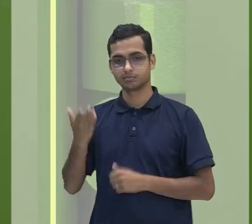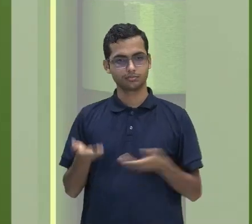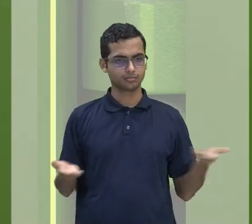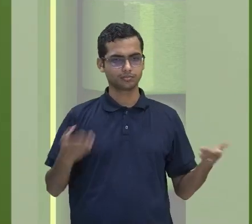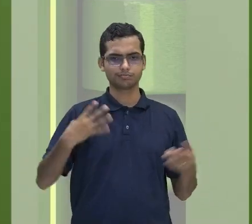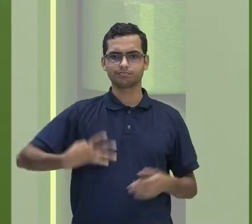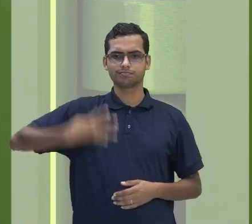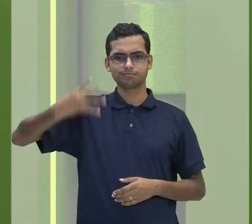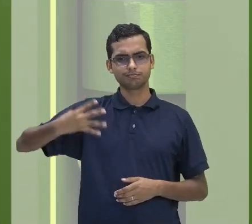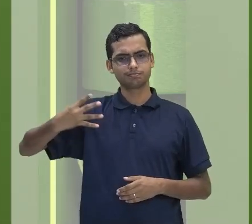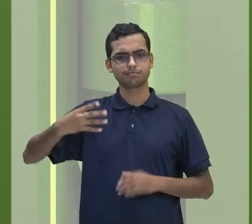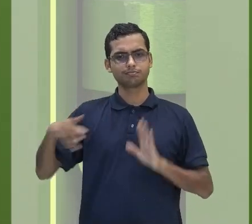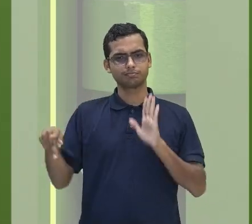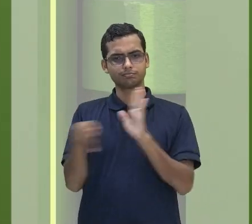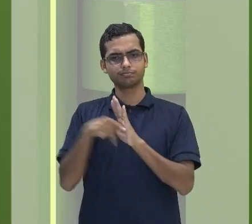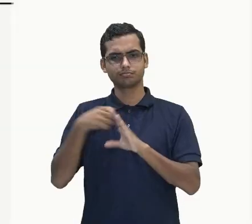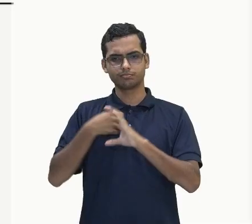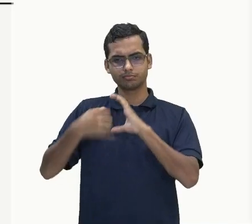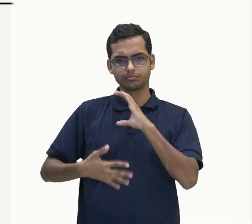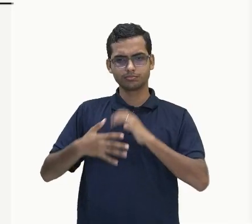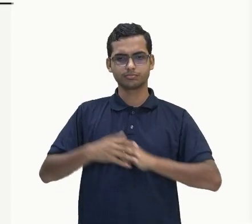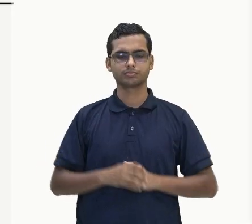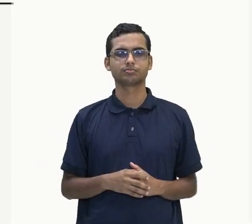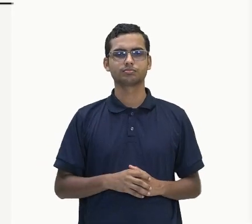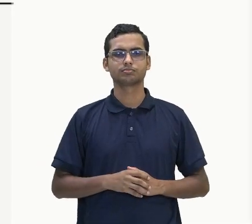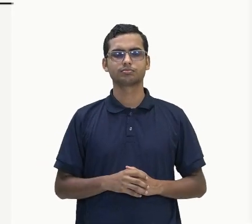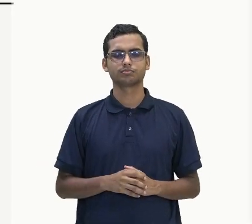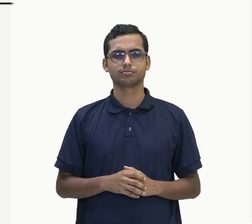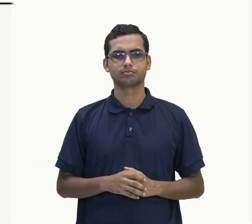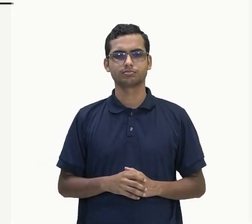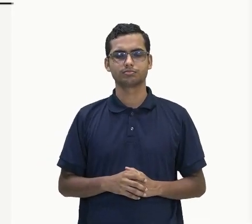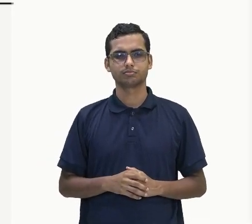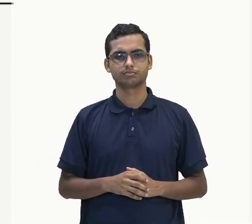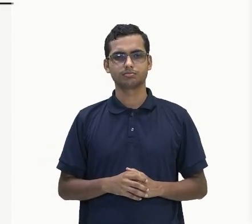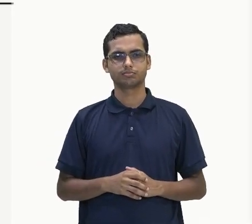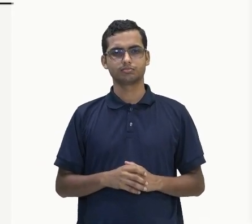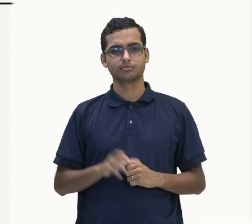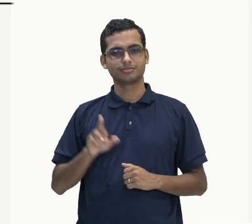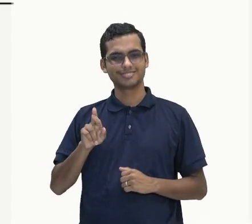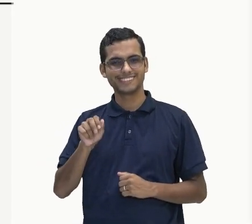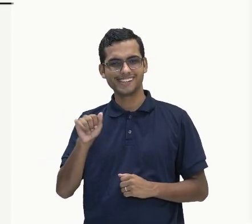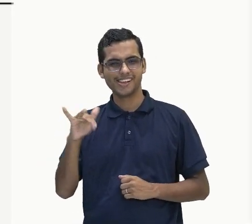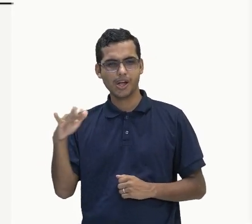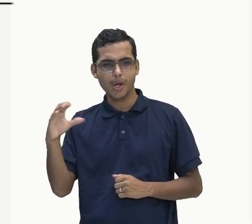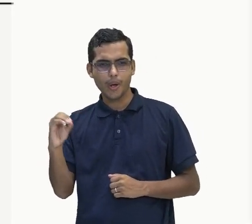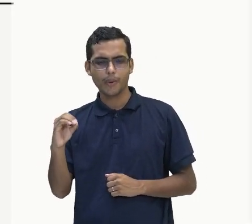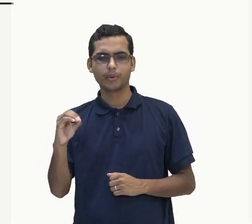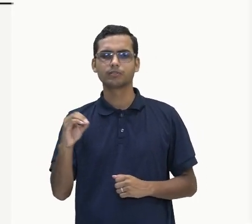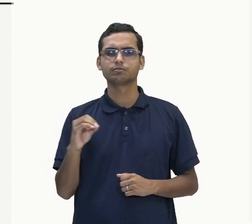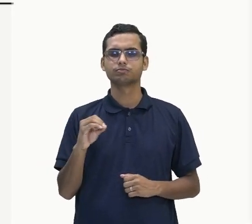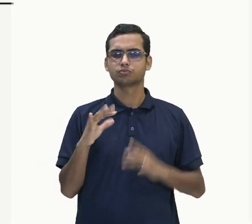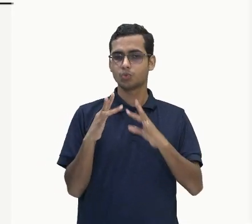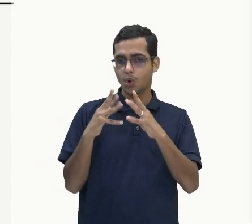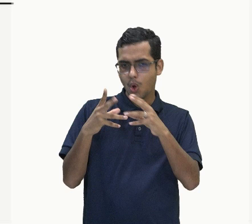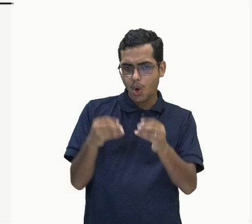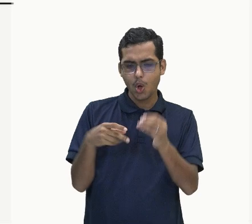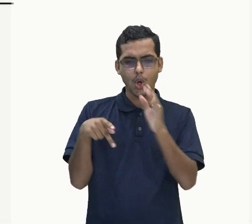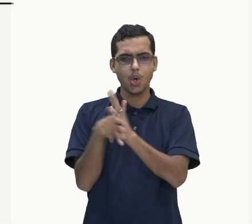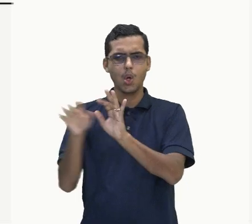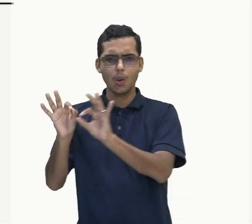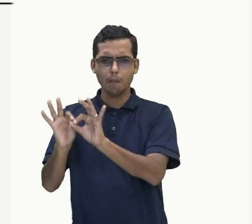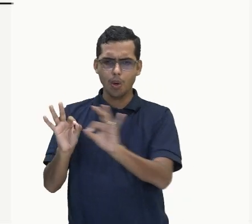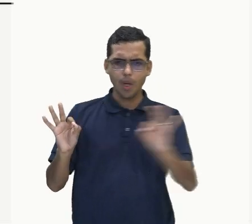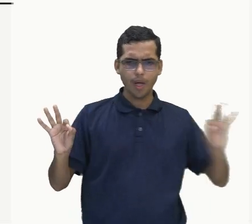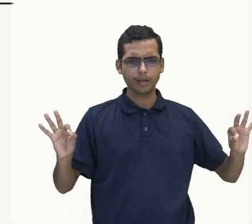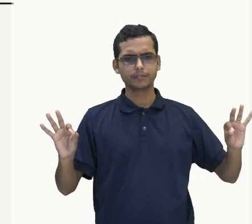propriedade agora, pessoal, ela vai dizer o seguinte: todo raio luminoso que incide no vértice do